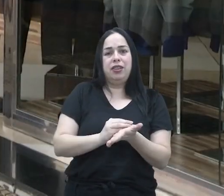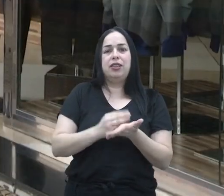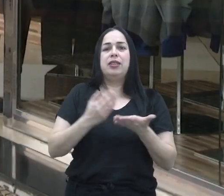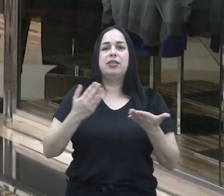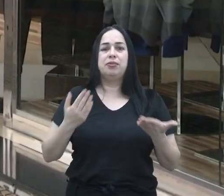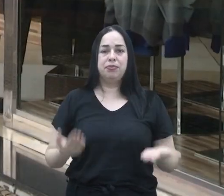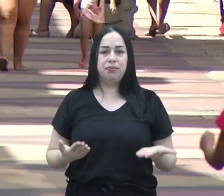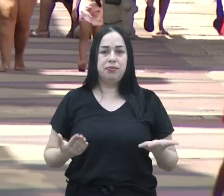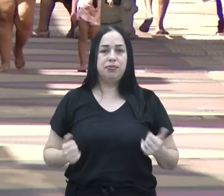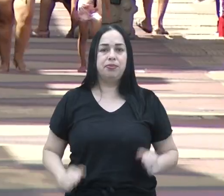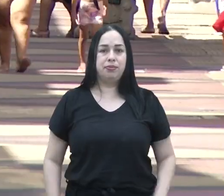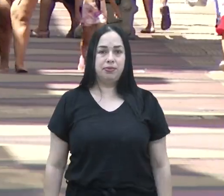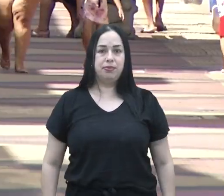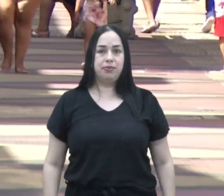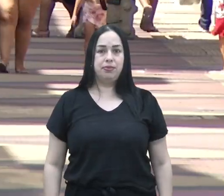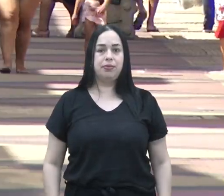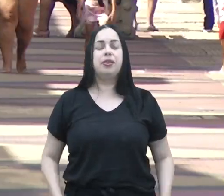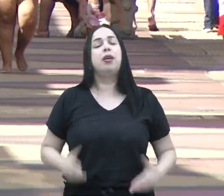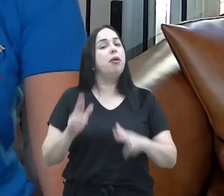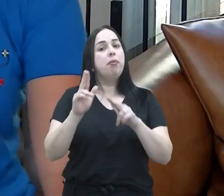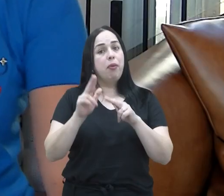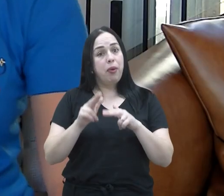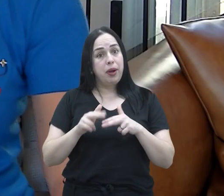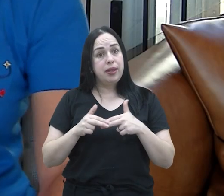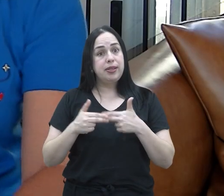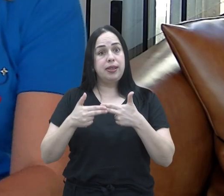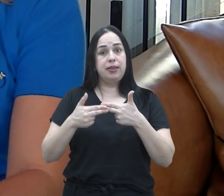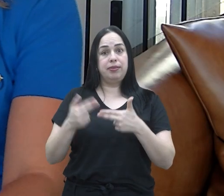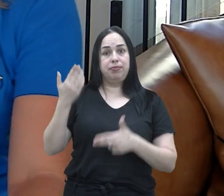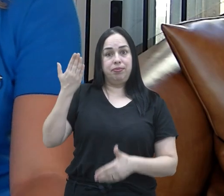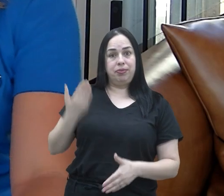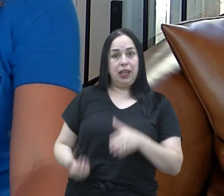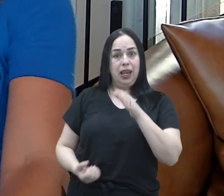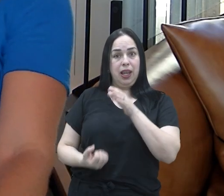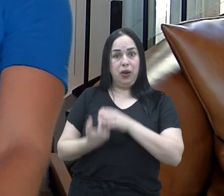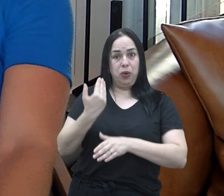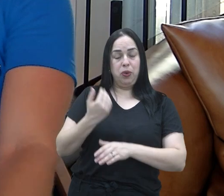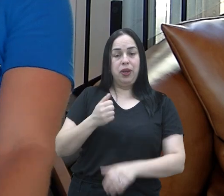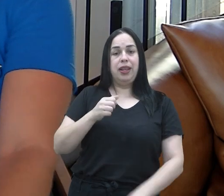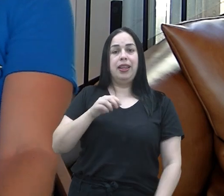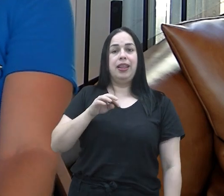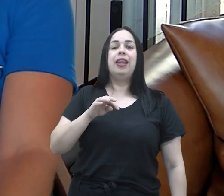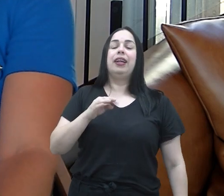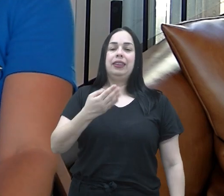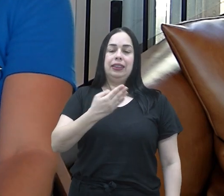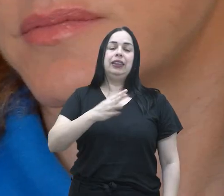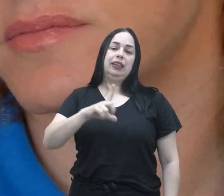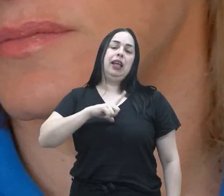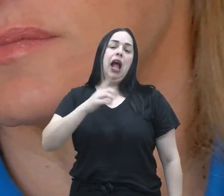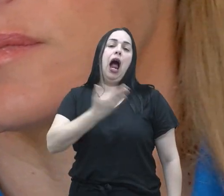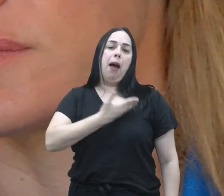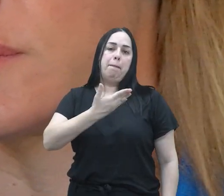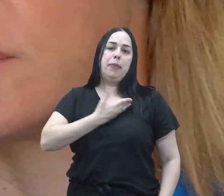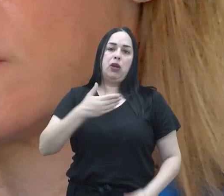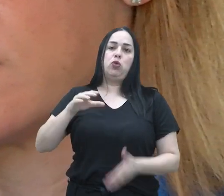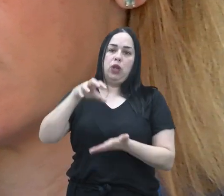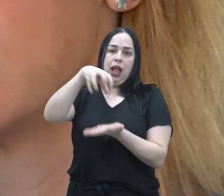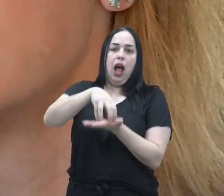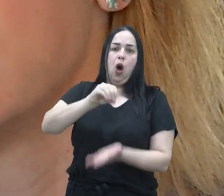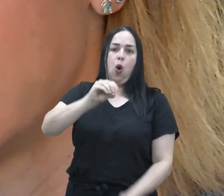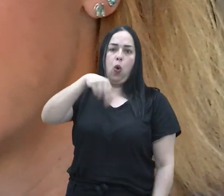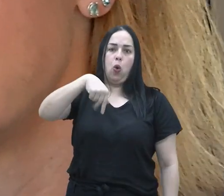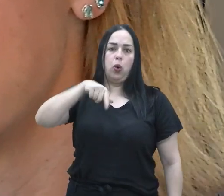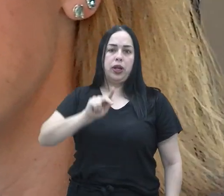autismo entre os empregadores e a sociedade. Por isso, a fundadora da ONG Ter Amigos acredita que